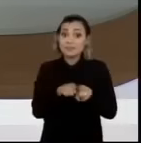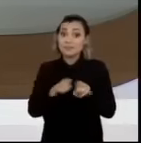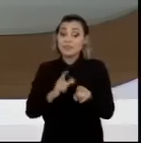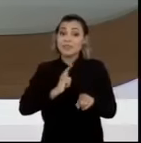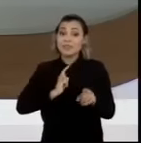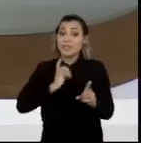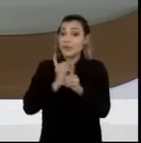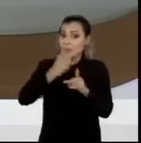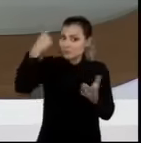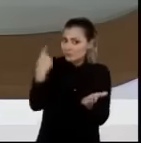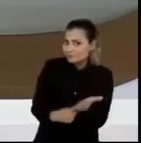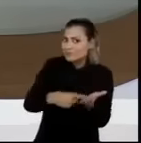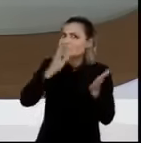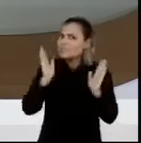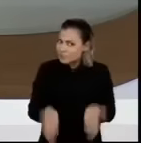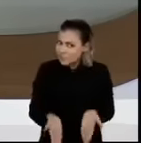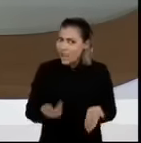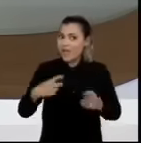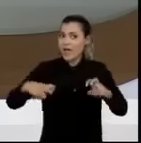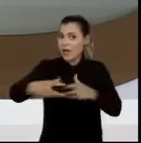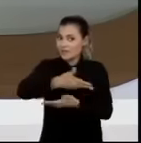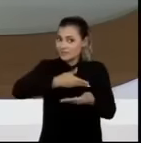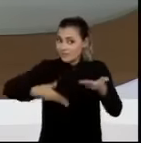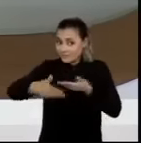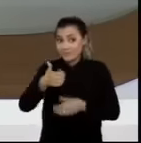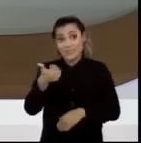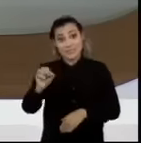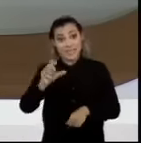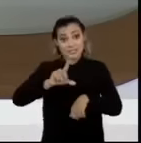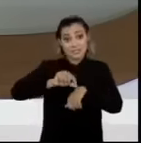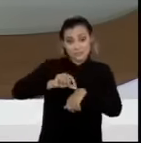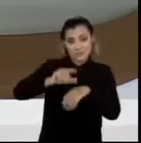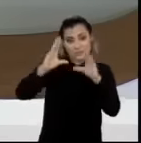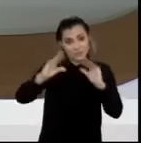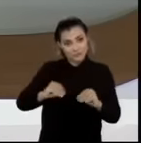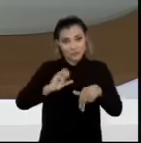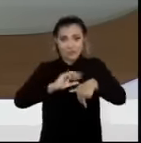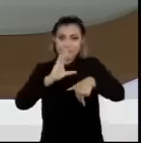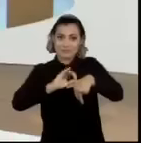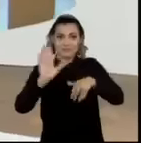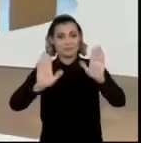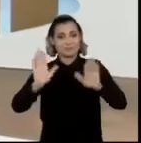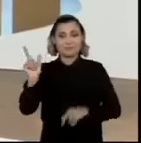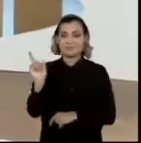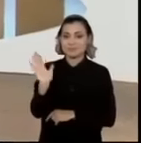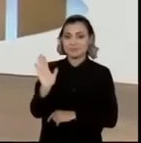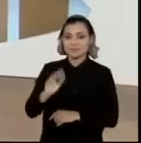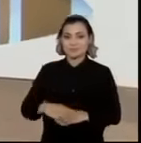um encontro marcado aqui no Roda Viva às 10 da noite na TV Cultura. Até lá.